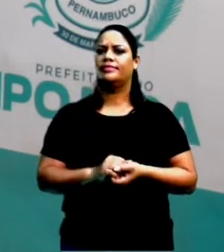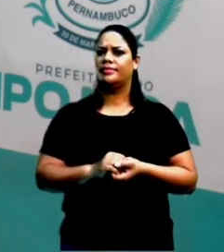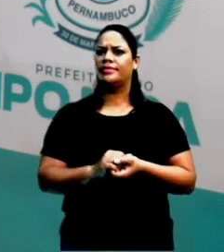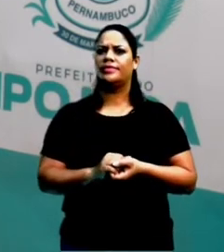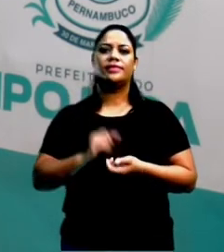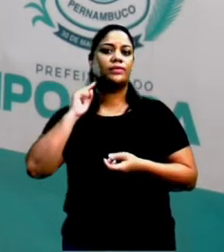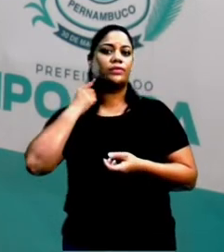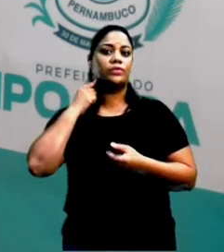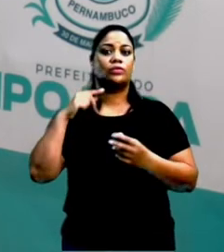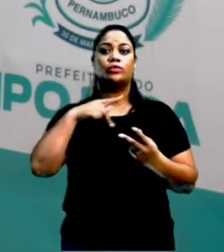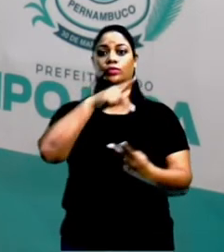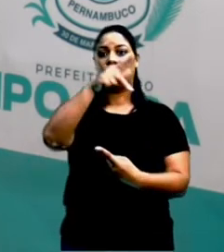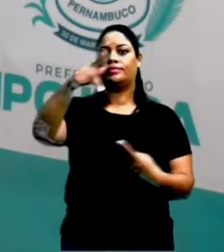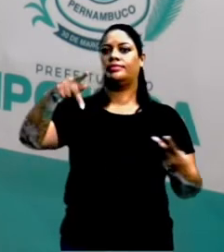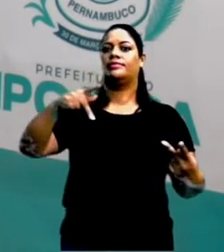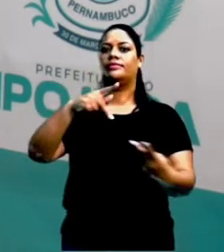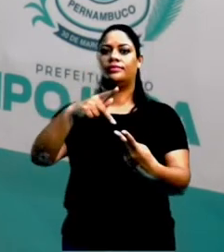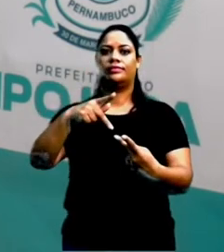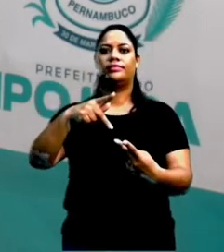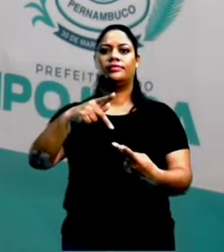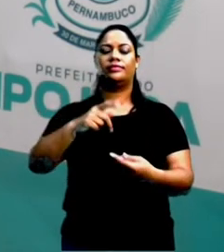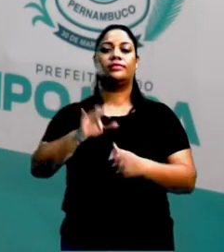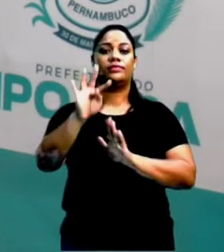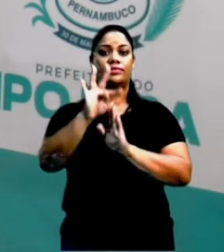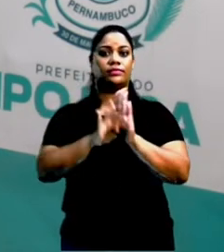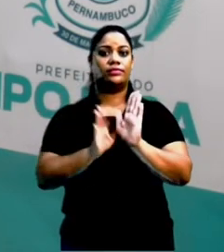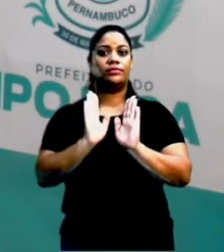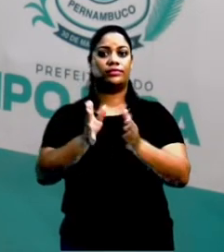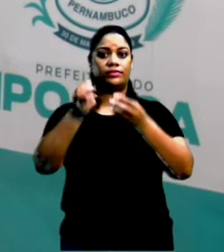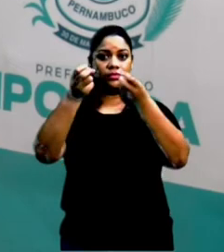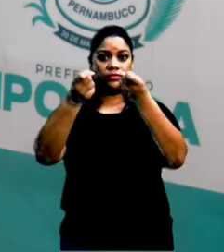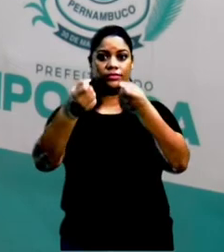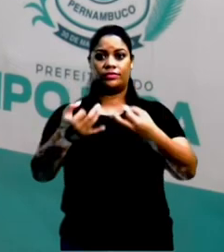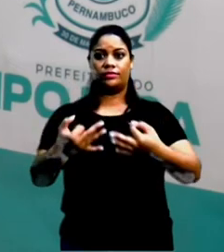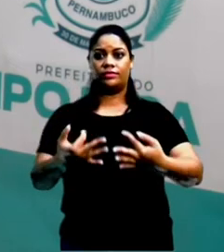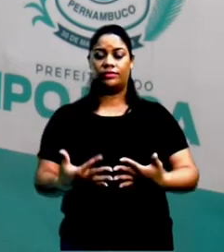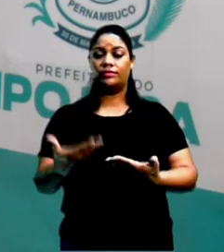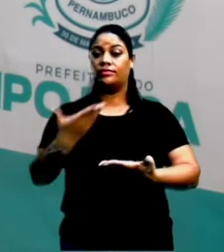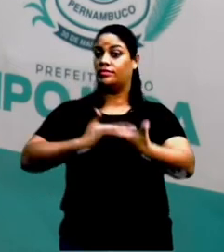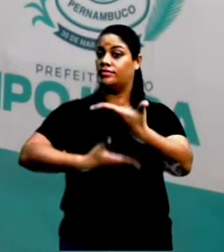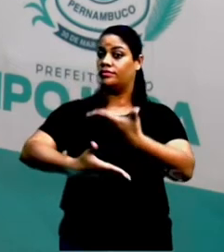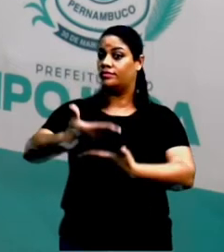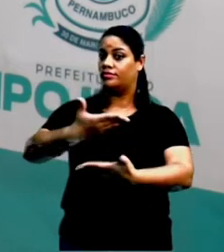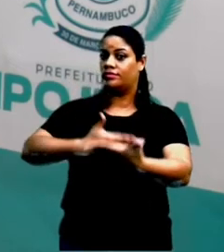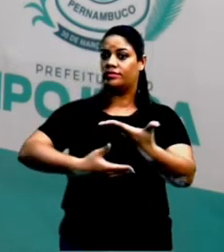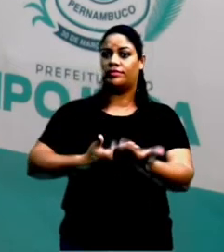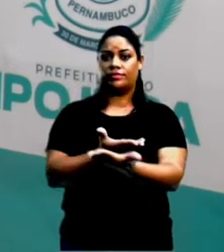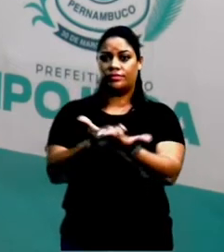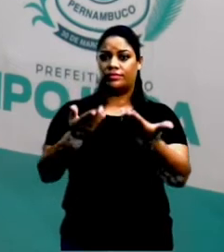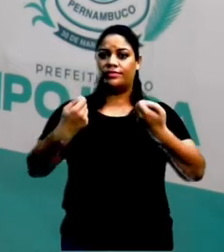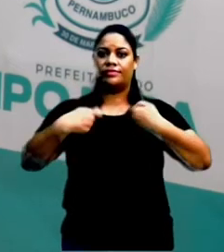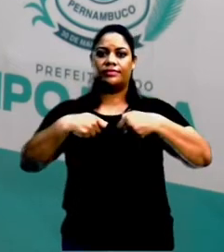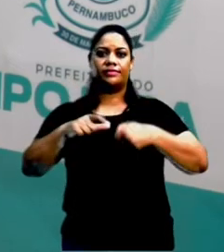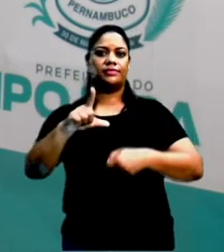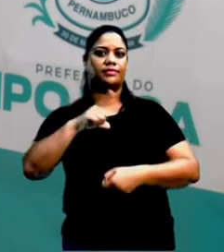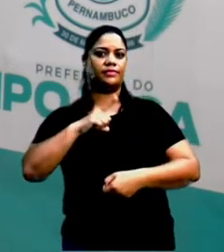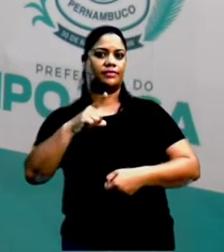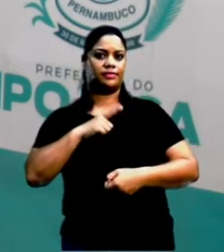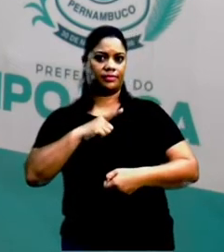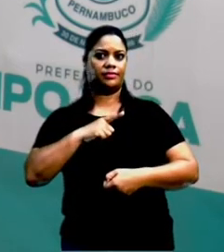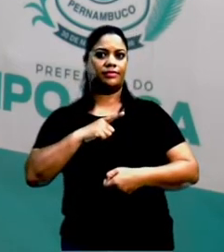espécies e poluir o planeta. Esse texto aqui já fala com você sobre os cuidados que você deve ter em